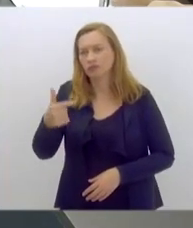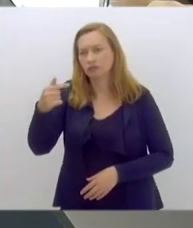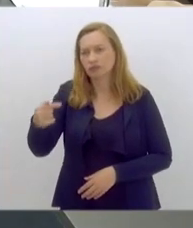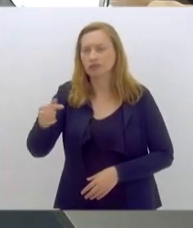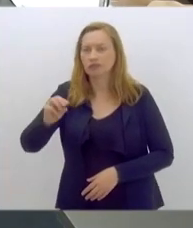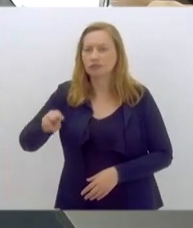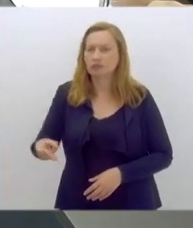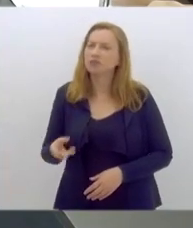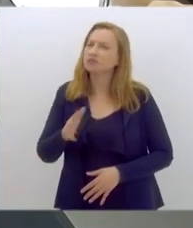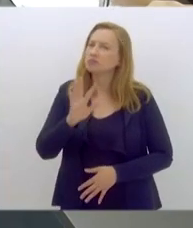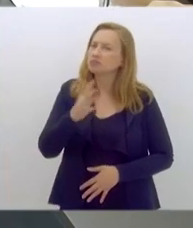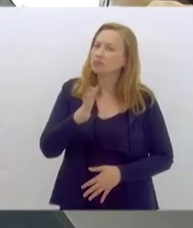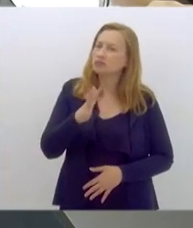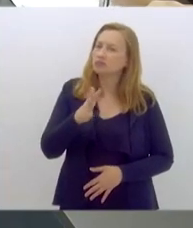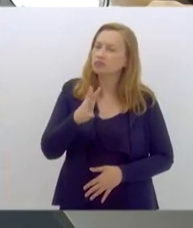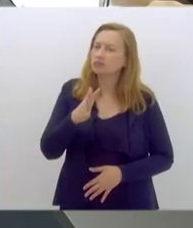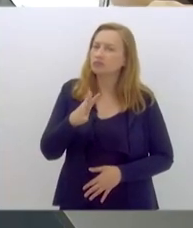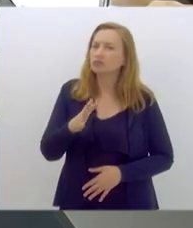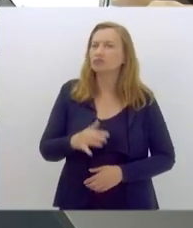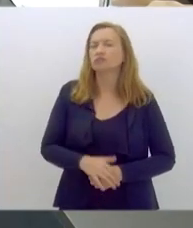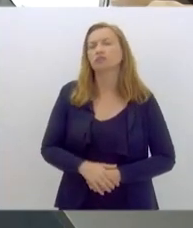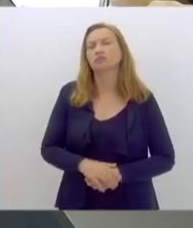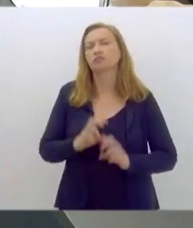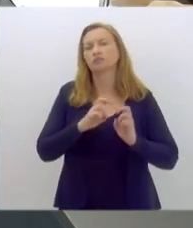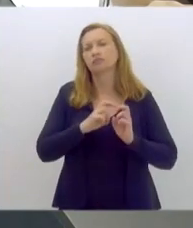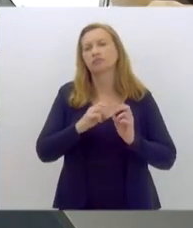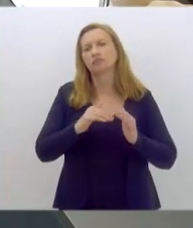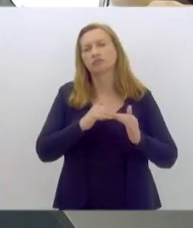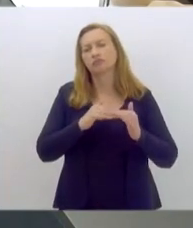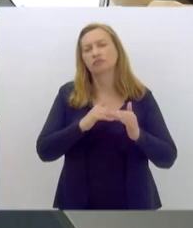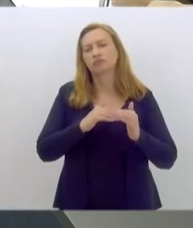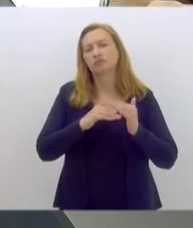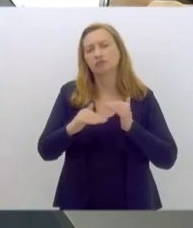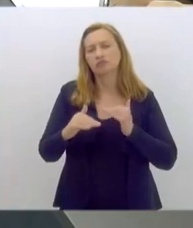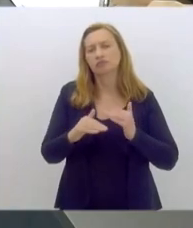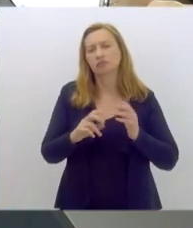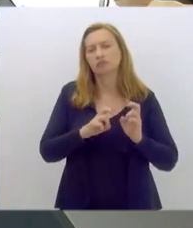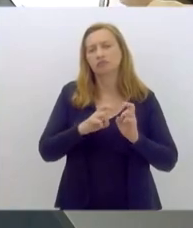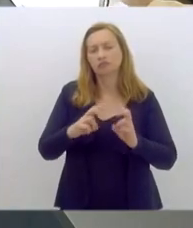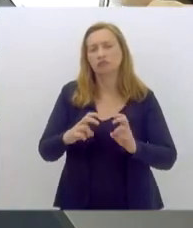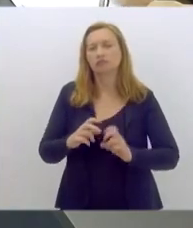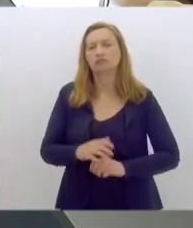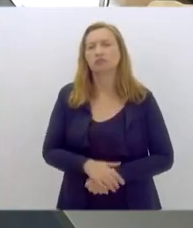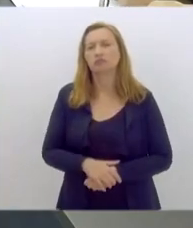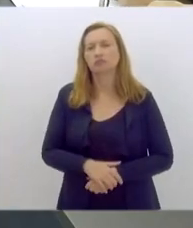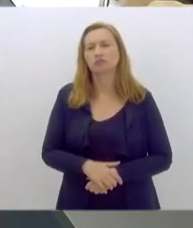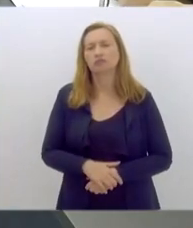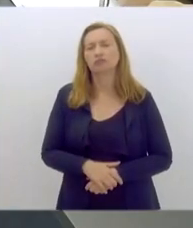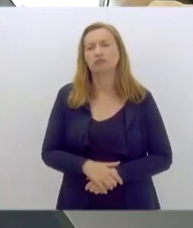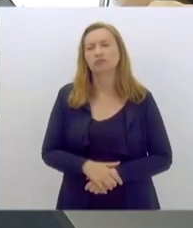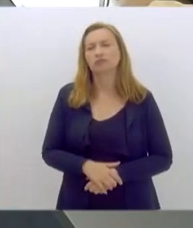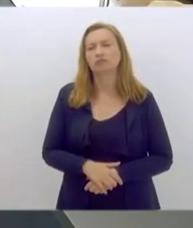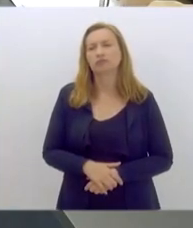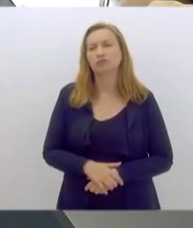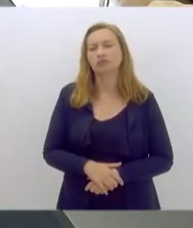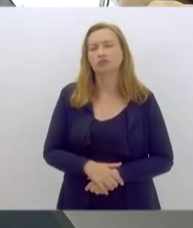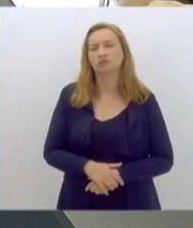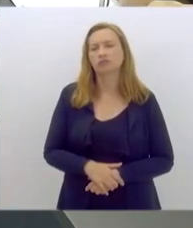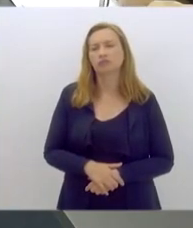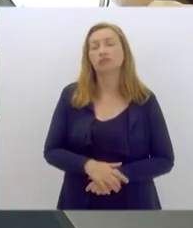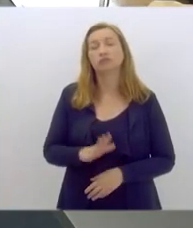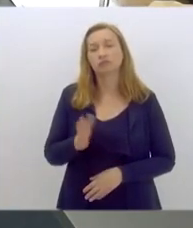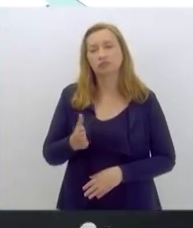milhões aproximadamente para SuperVia para que está em liquidação